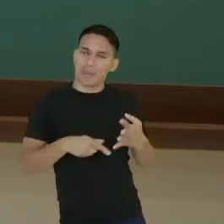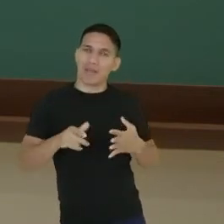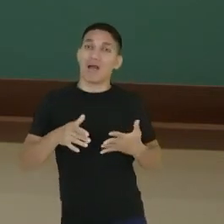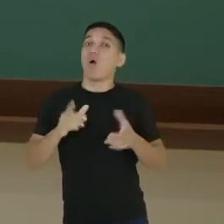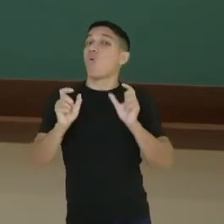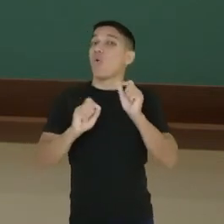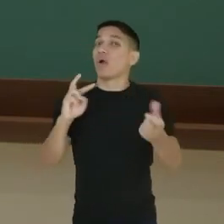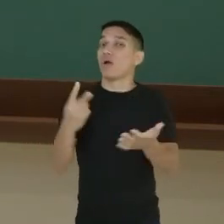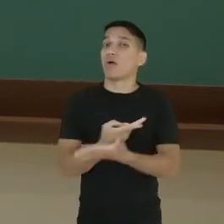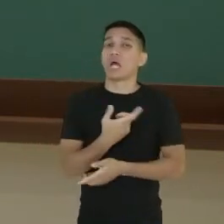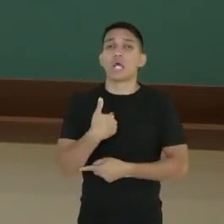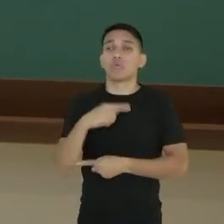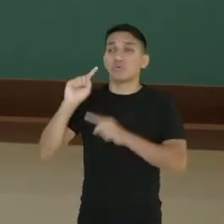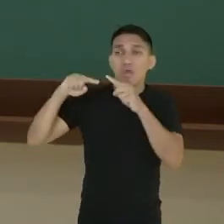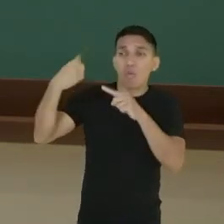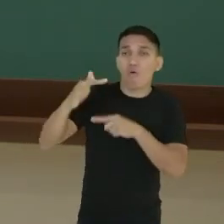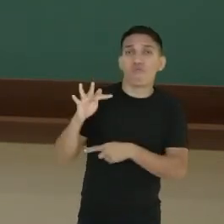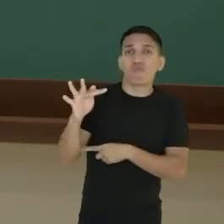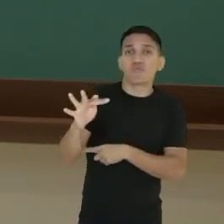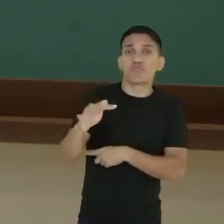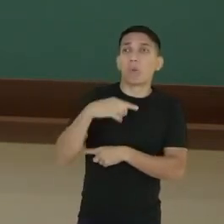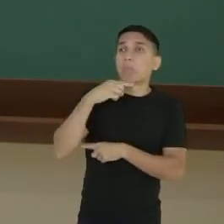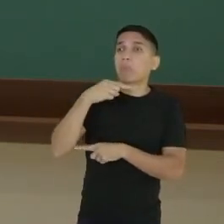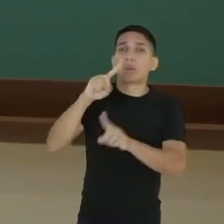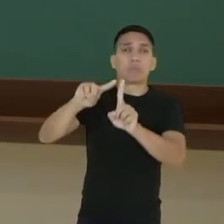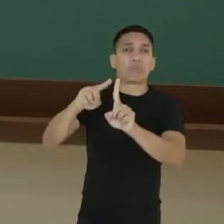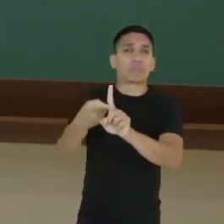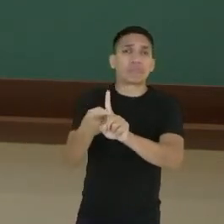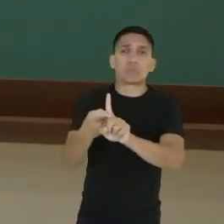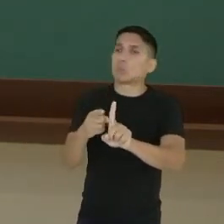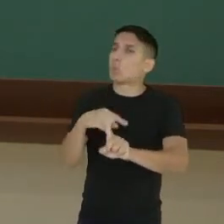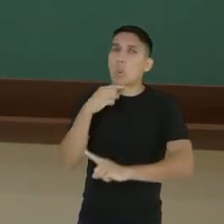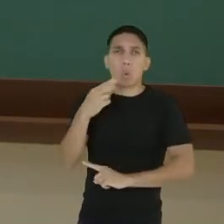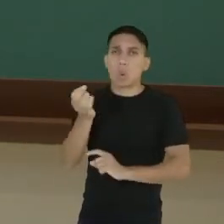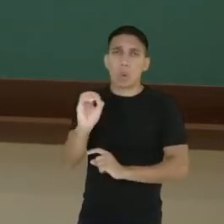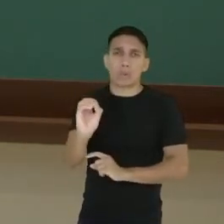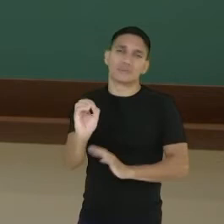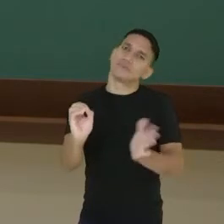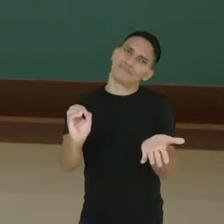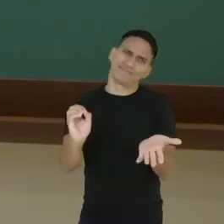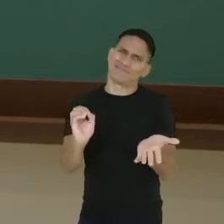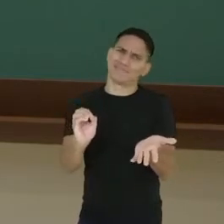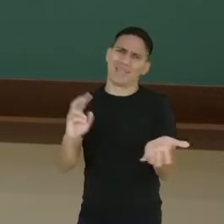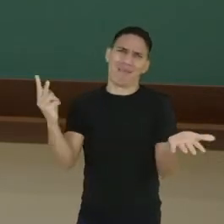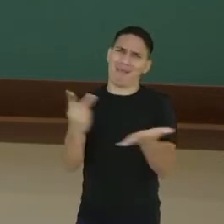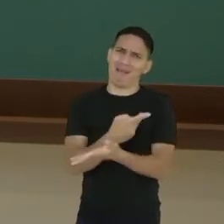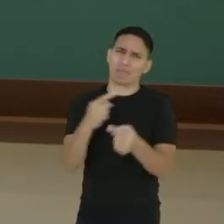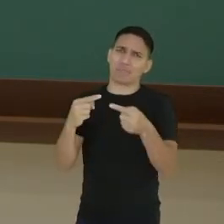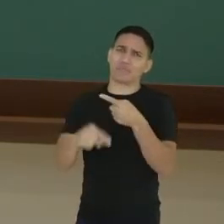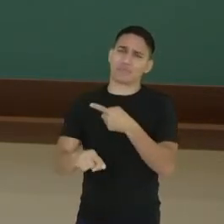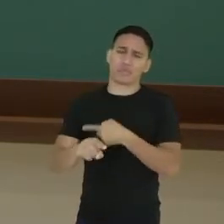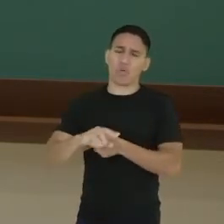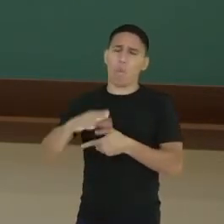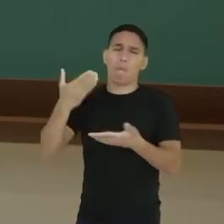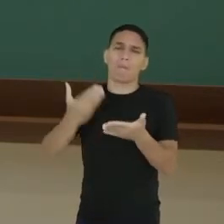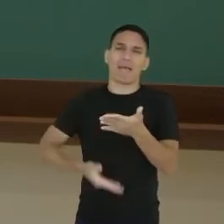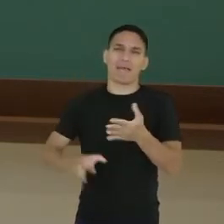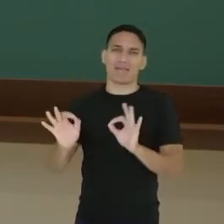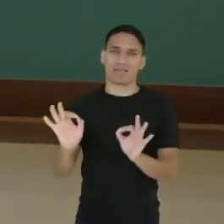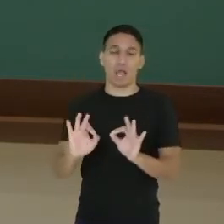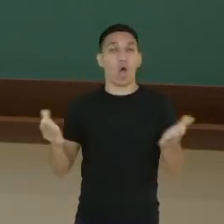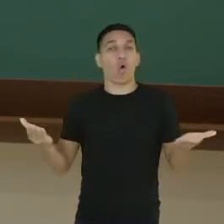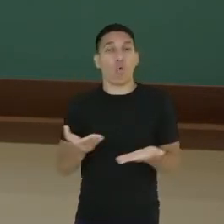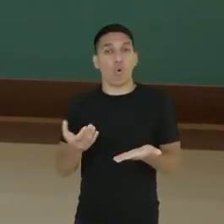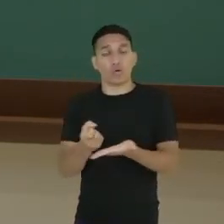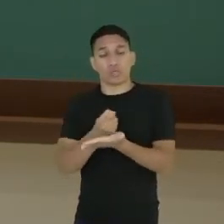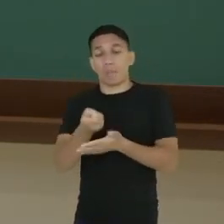de ficar infértil depois. E isso é um mito. Ele não leva à infertilidade. Hoje em dia, as pílulas estão